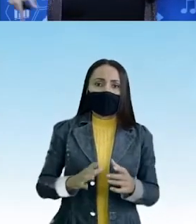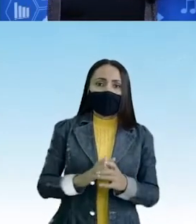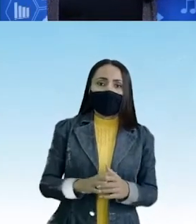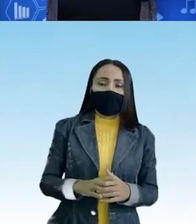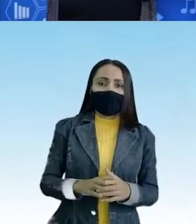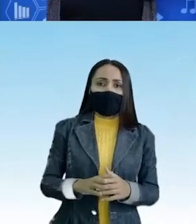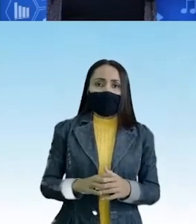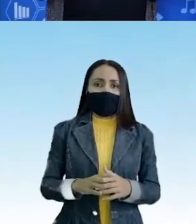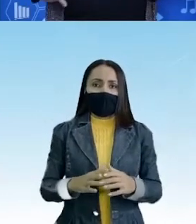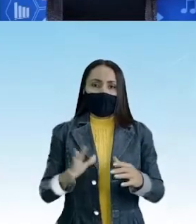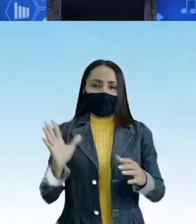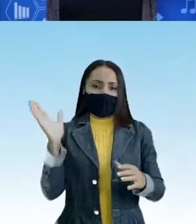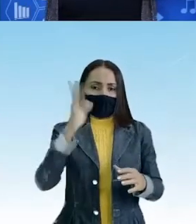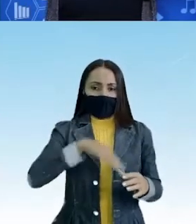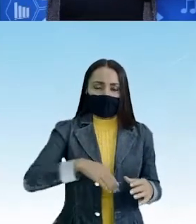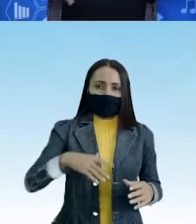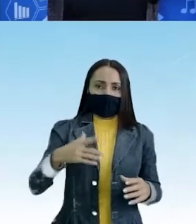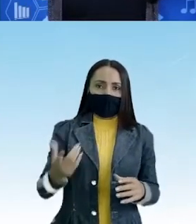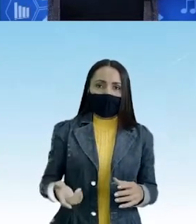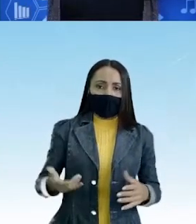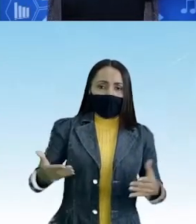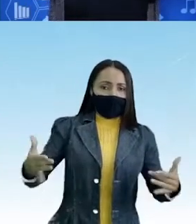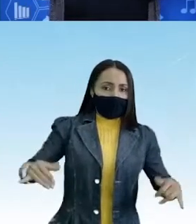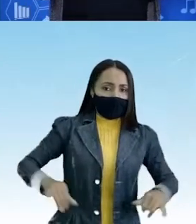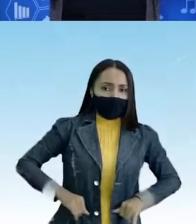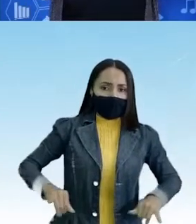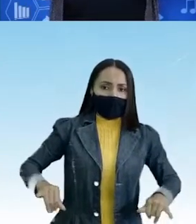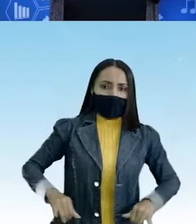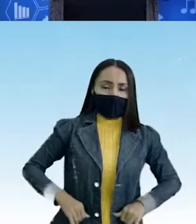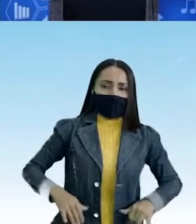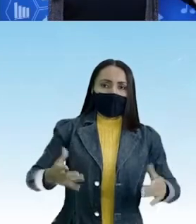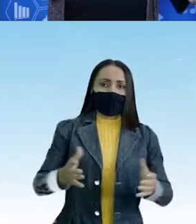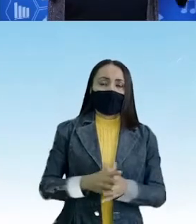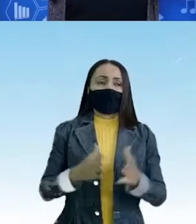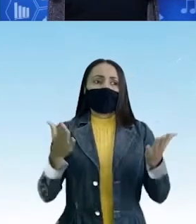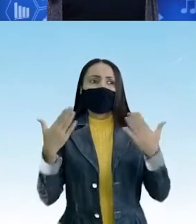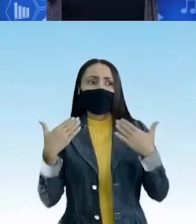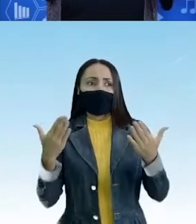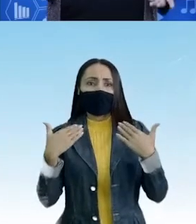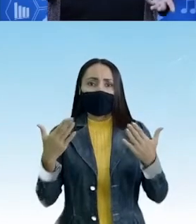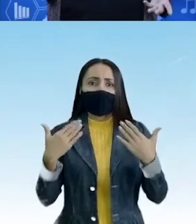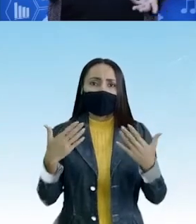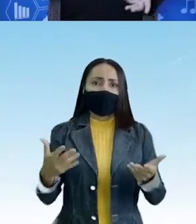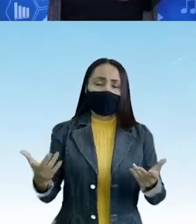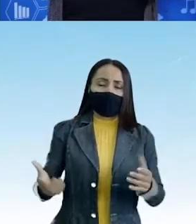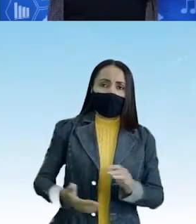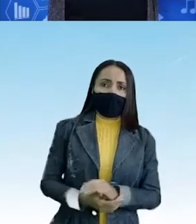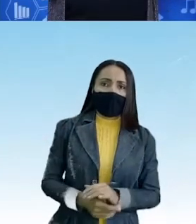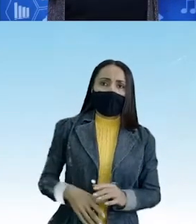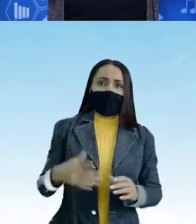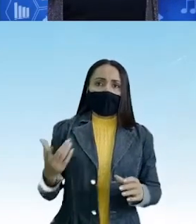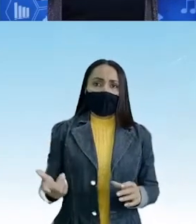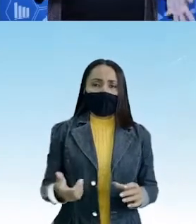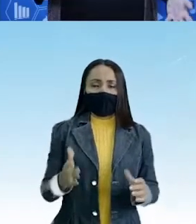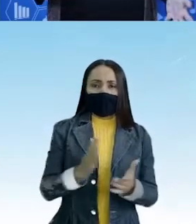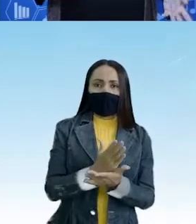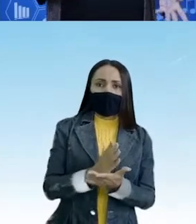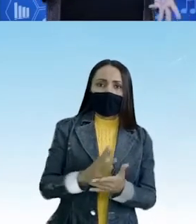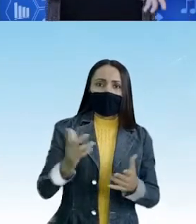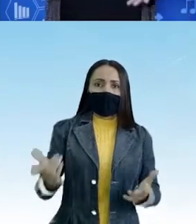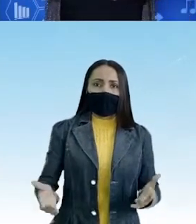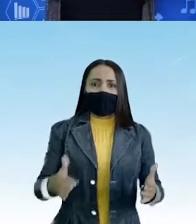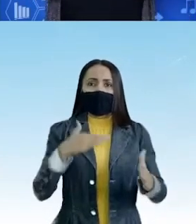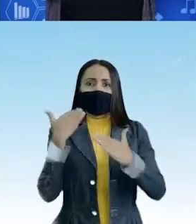porões, sem muita comida, sem ventilação, sem água. Muitos que chegavam aqui mortos, muitos chegavam contaminados com